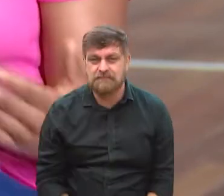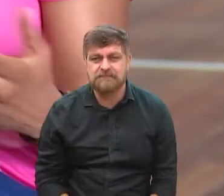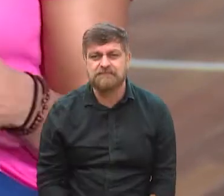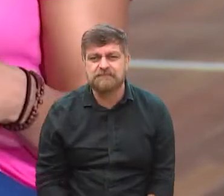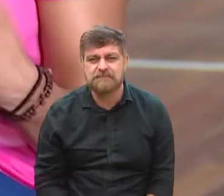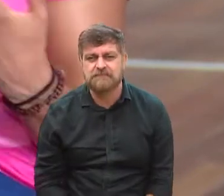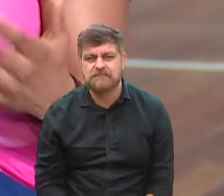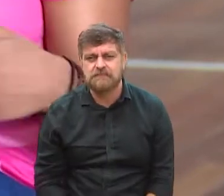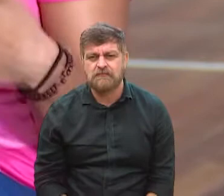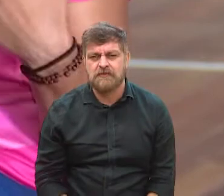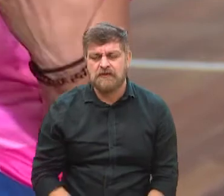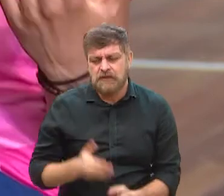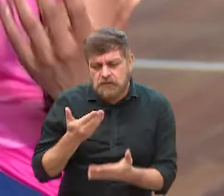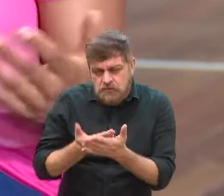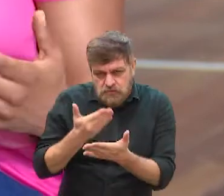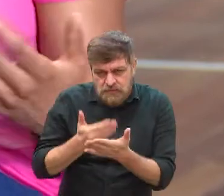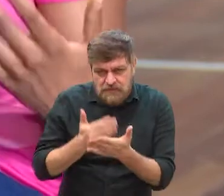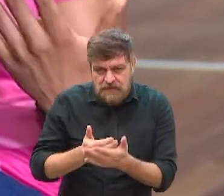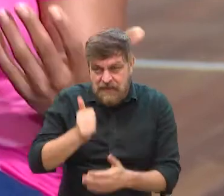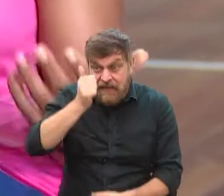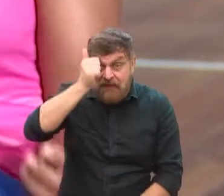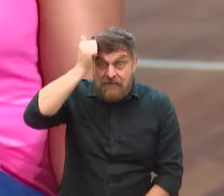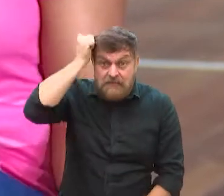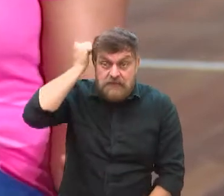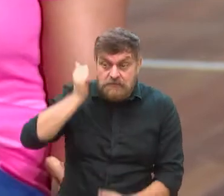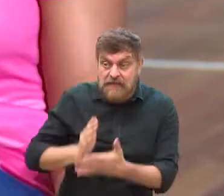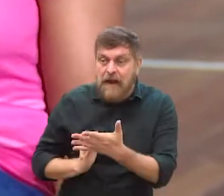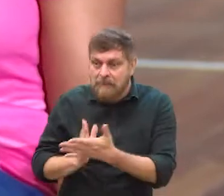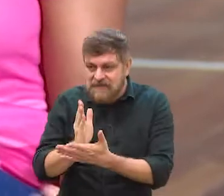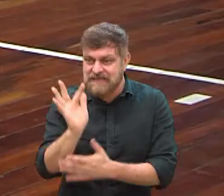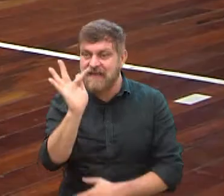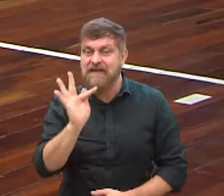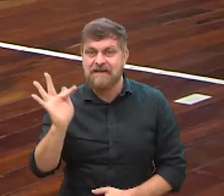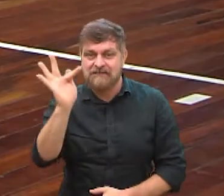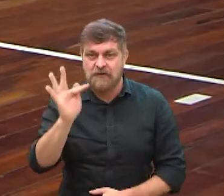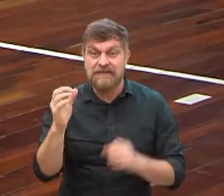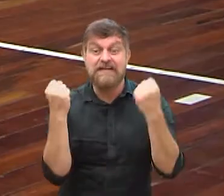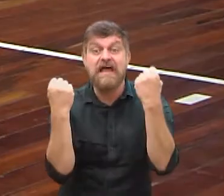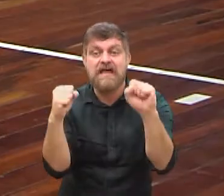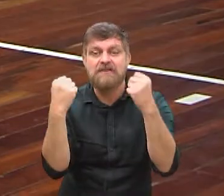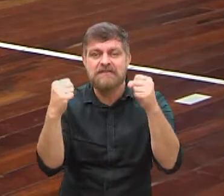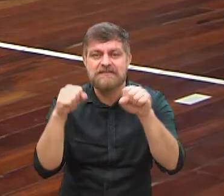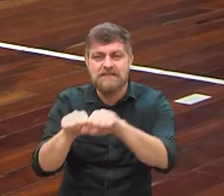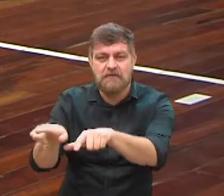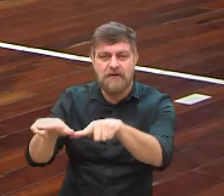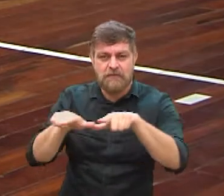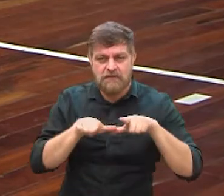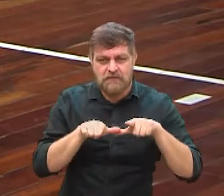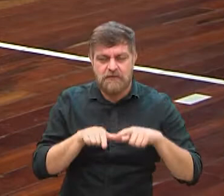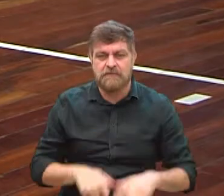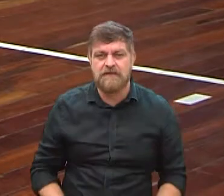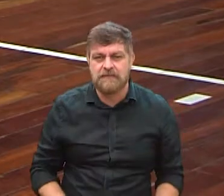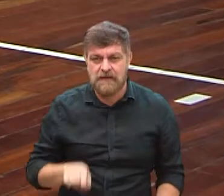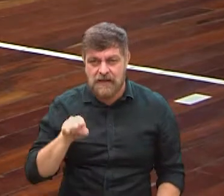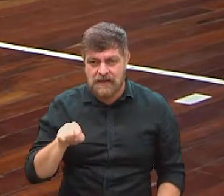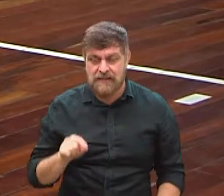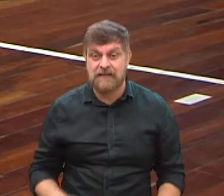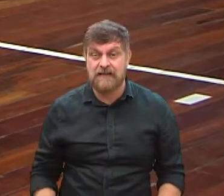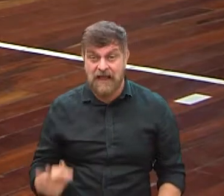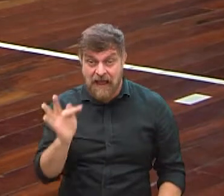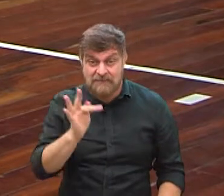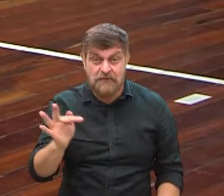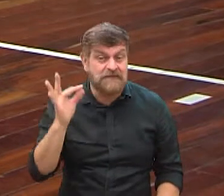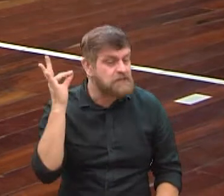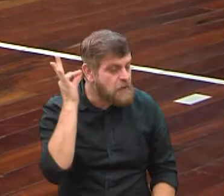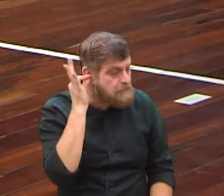Mas aí eu fiz cursinho, passei no vestibular, sou formada em Educação Física, me formei pela Universidade Estadual de